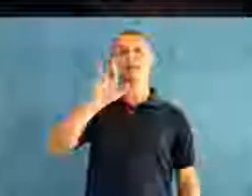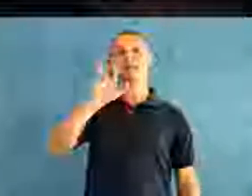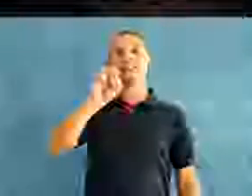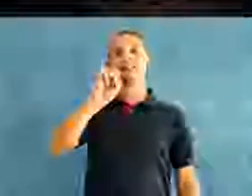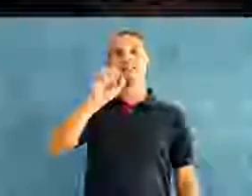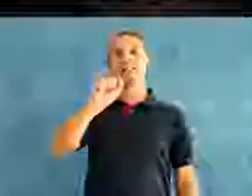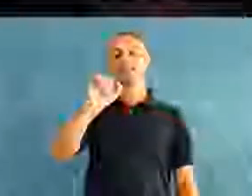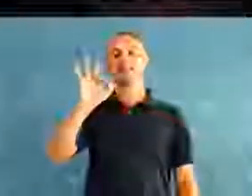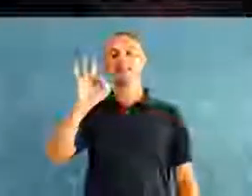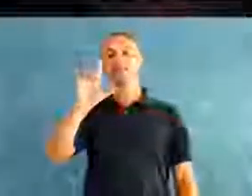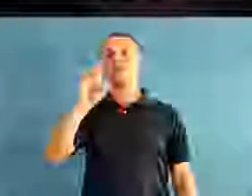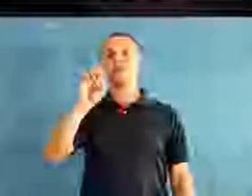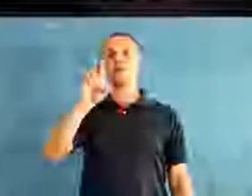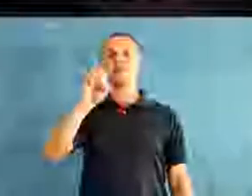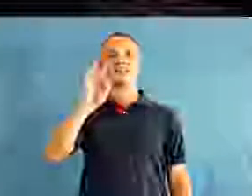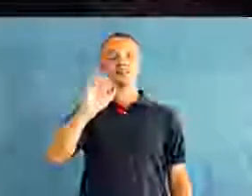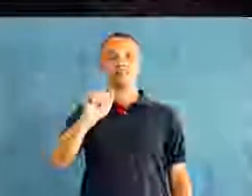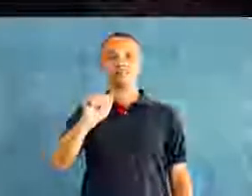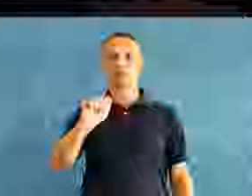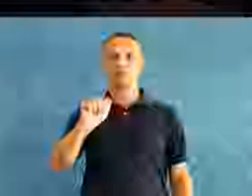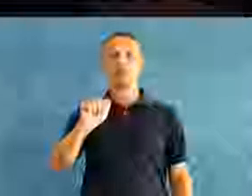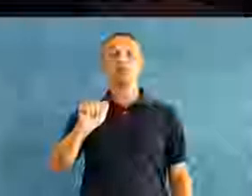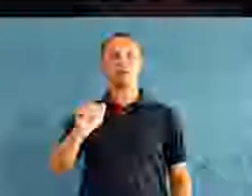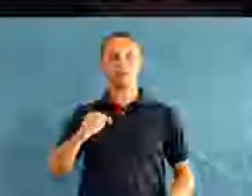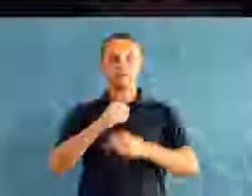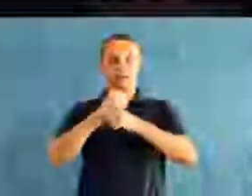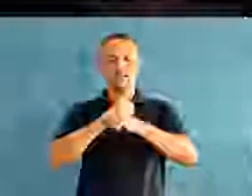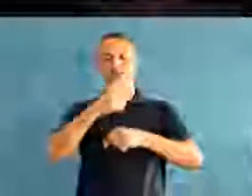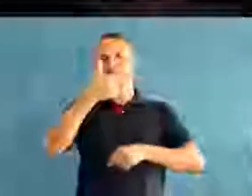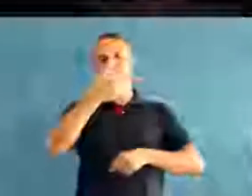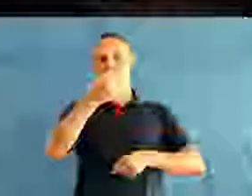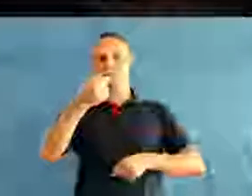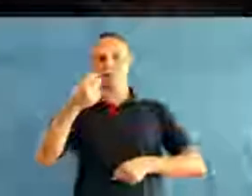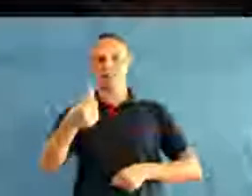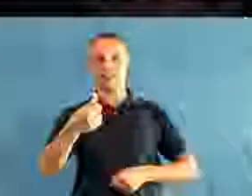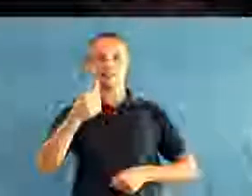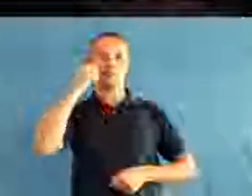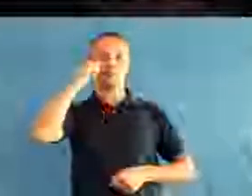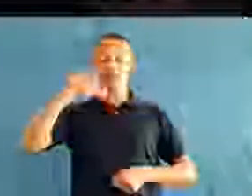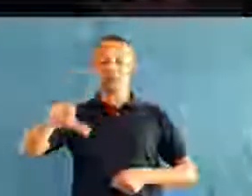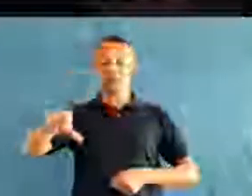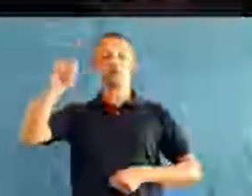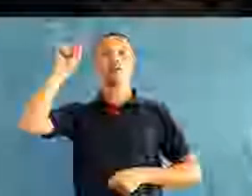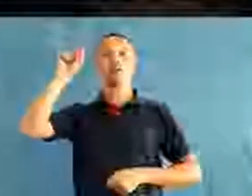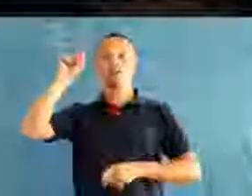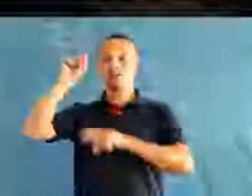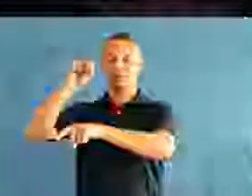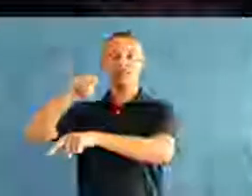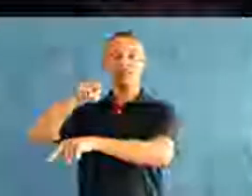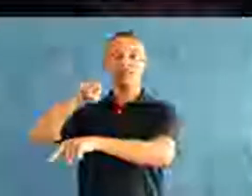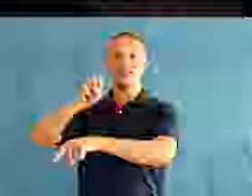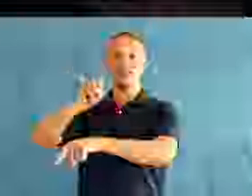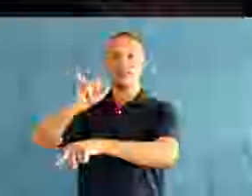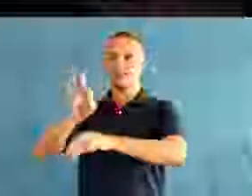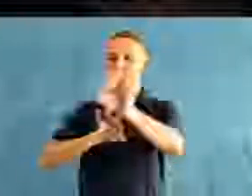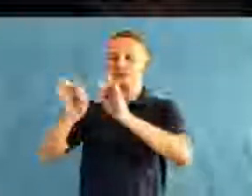esmagadora das mulheres de seu tempo. Em 2006, ela foi escolhida para integrar o projeto Memória do Banco